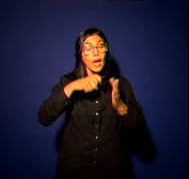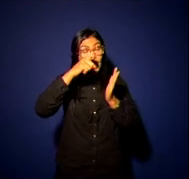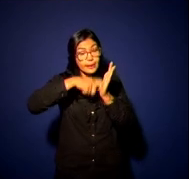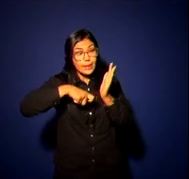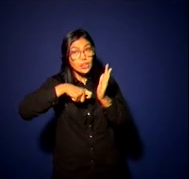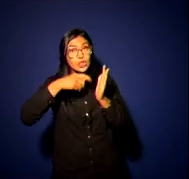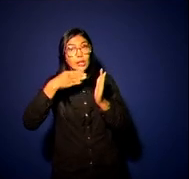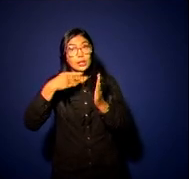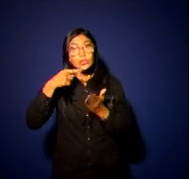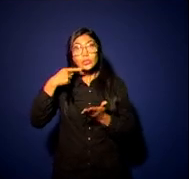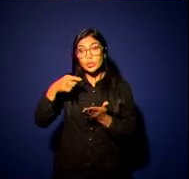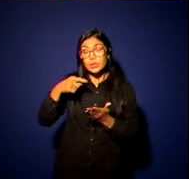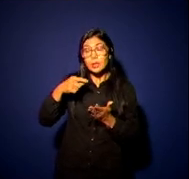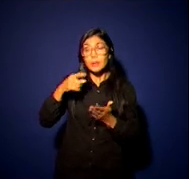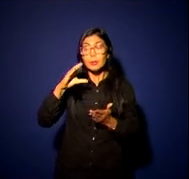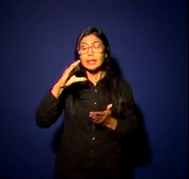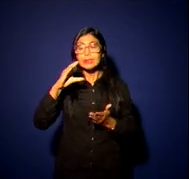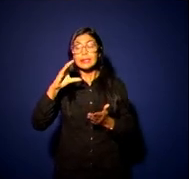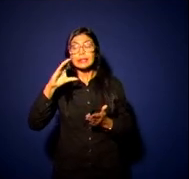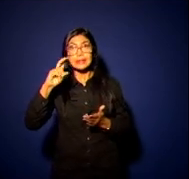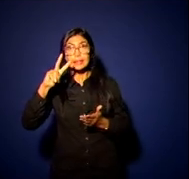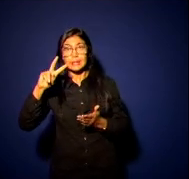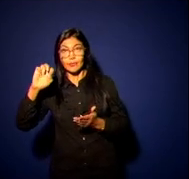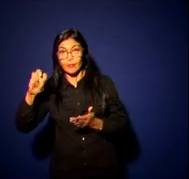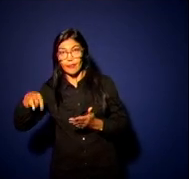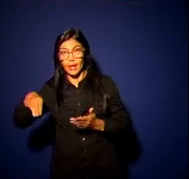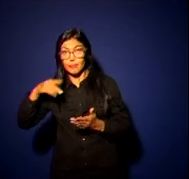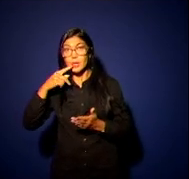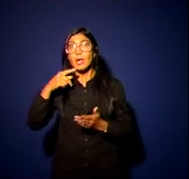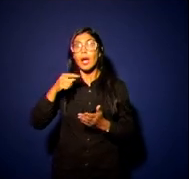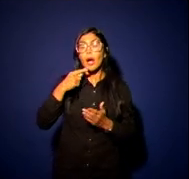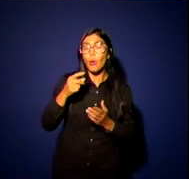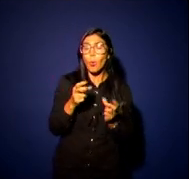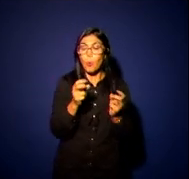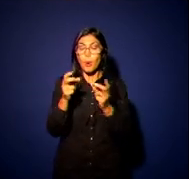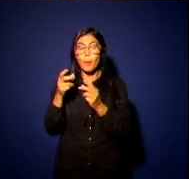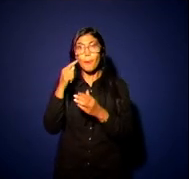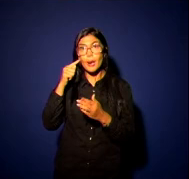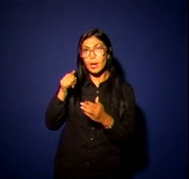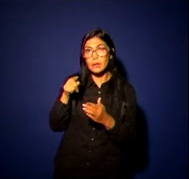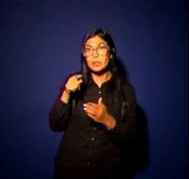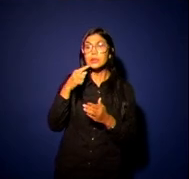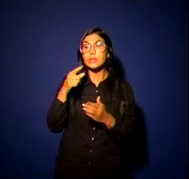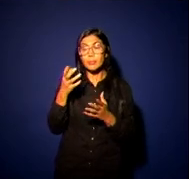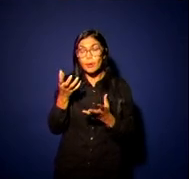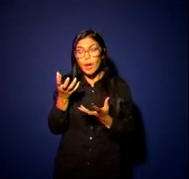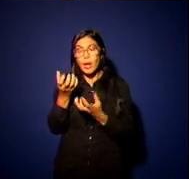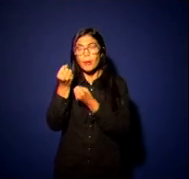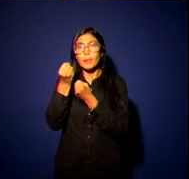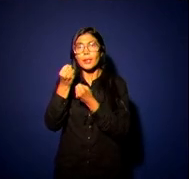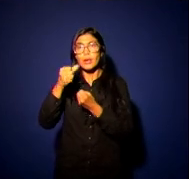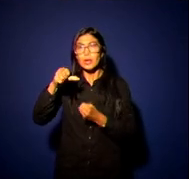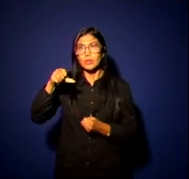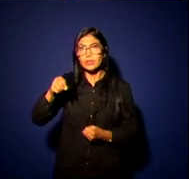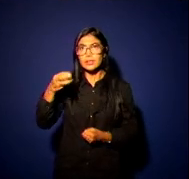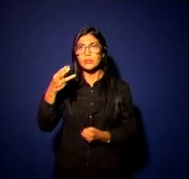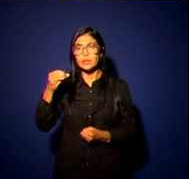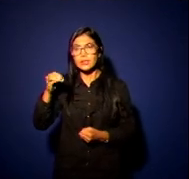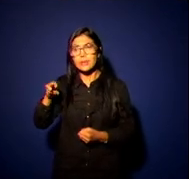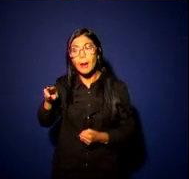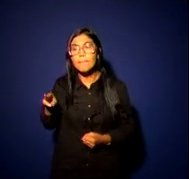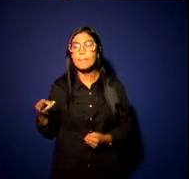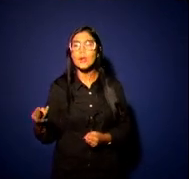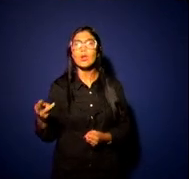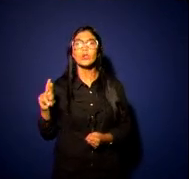coletada pela cvm aos agentes de mercado hoje gera uma arrecadação de 930 milhões de